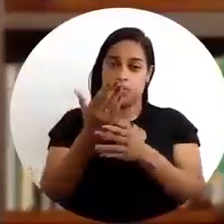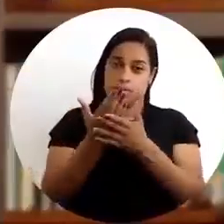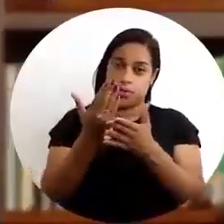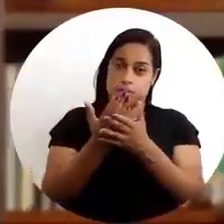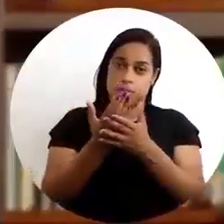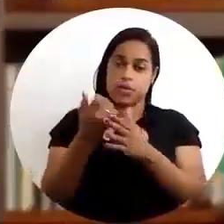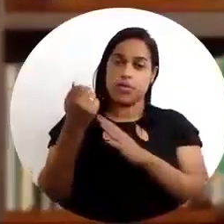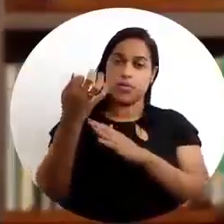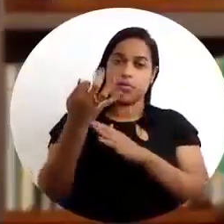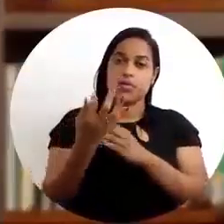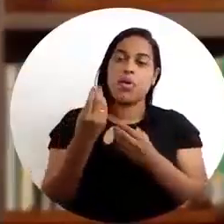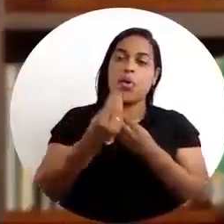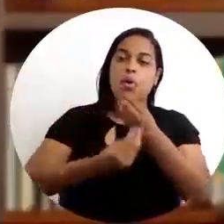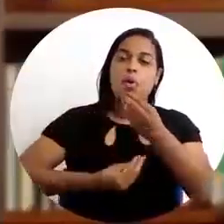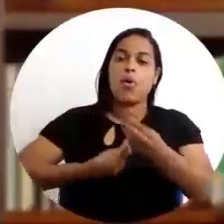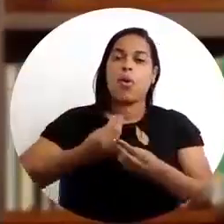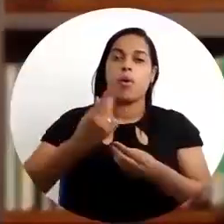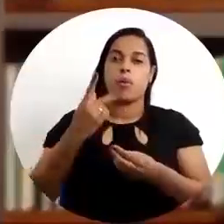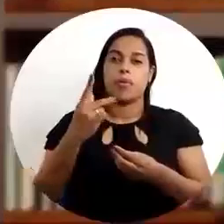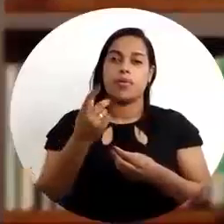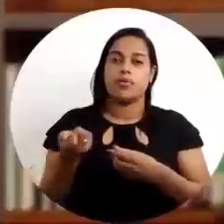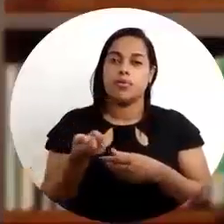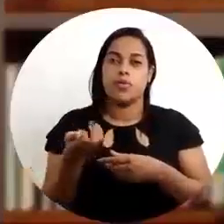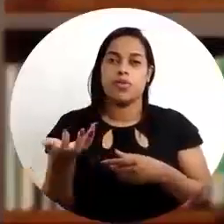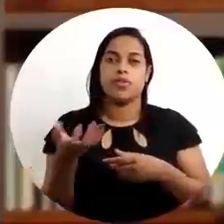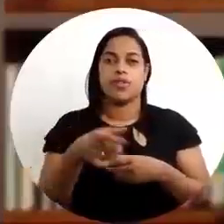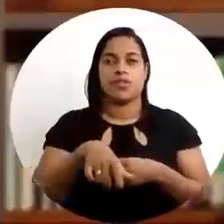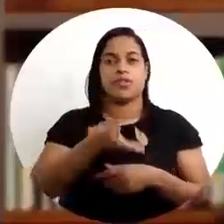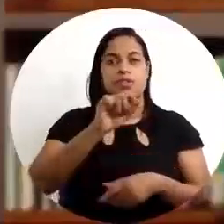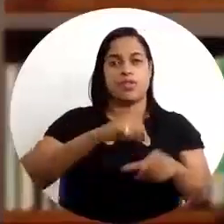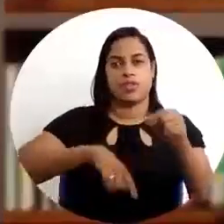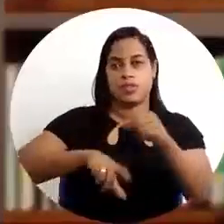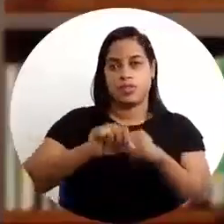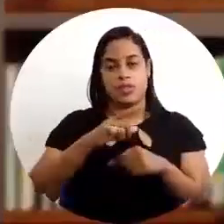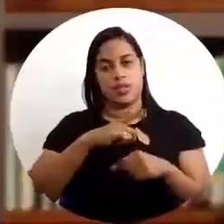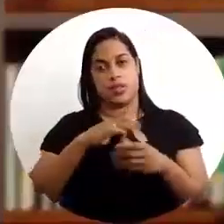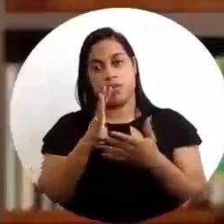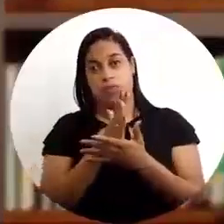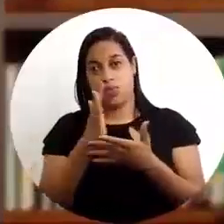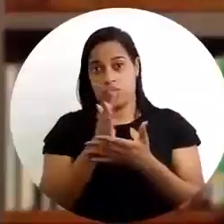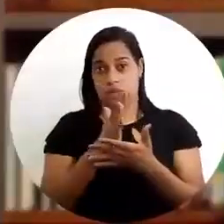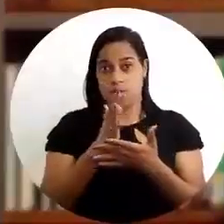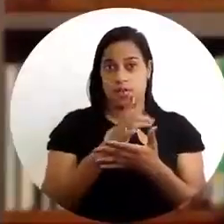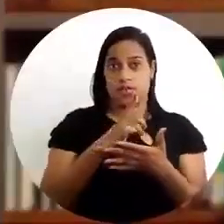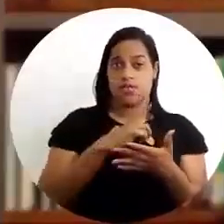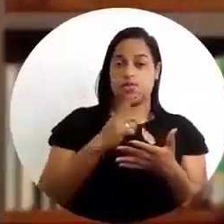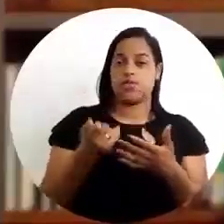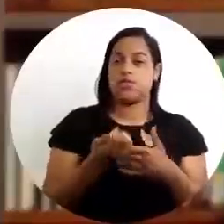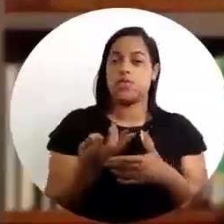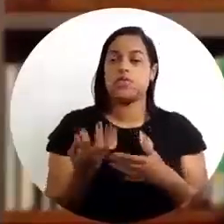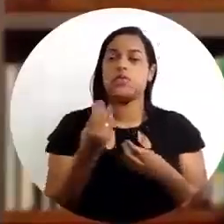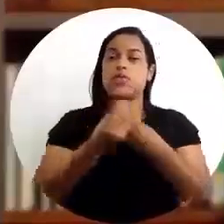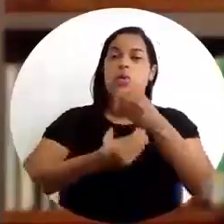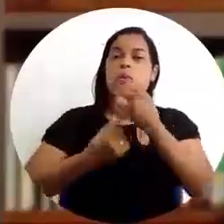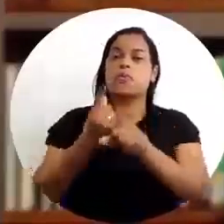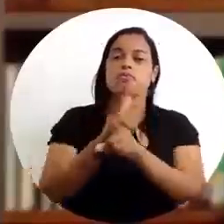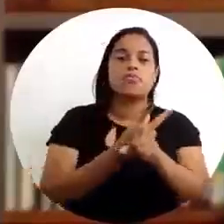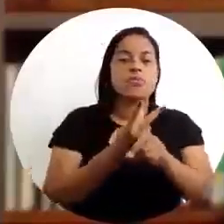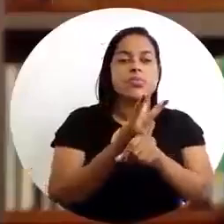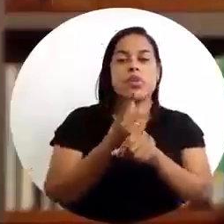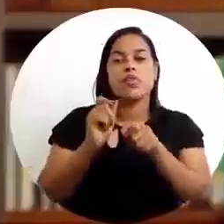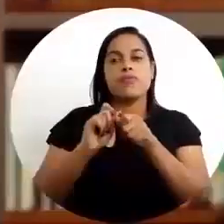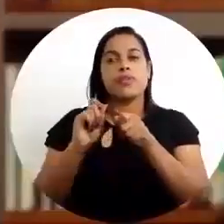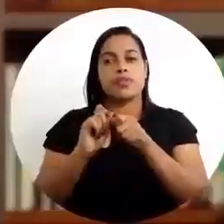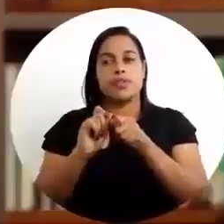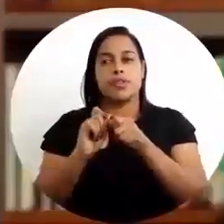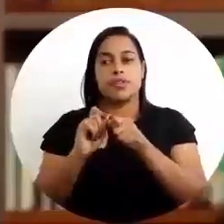Na próxima videoaula, nós vamos falar um pouco de como proceder com esses processos de classificação. Tipo assim, eu tenho os livros, eu tenho o processo, mas